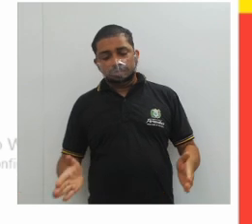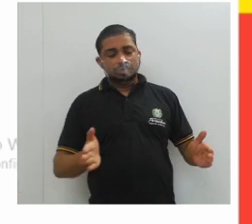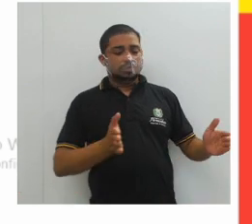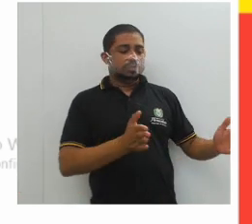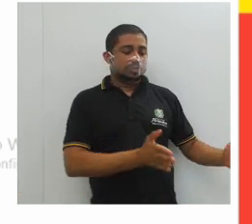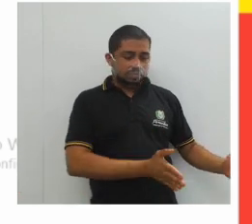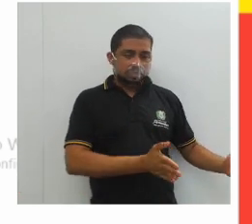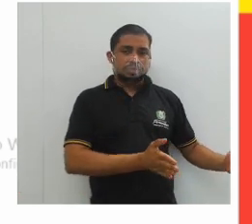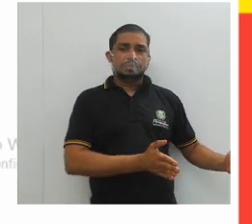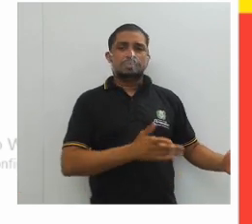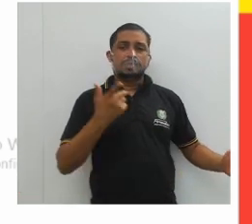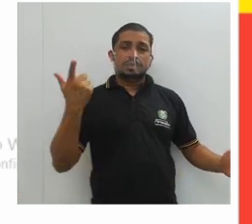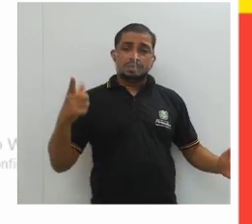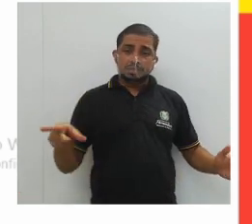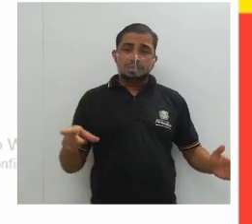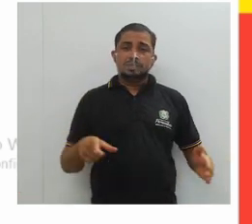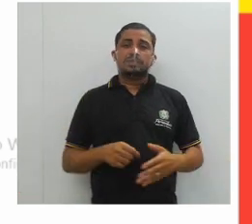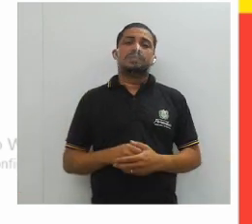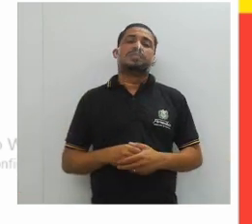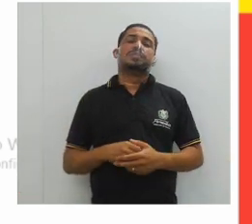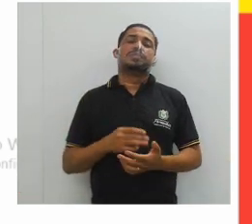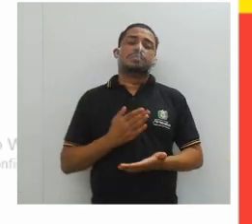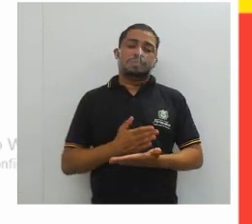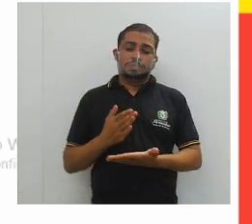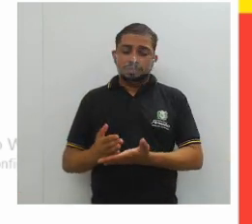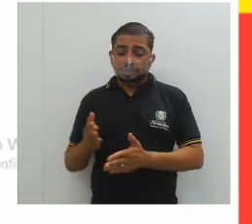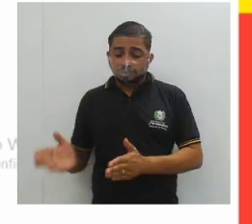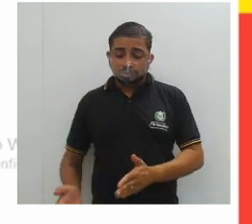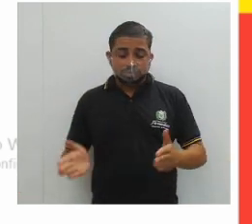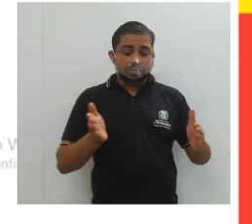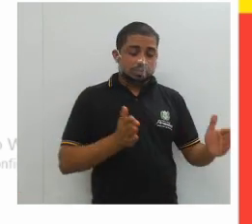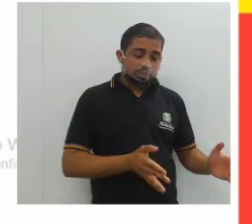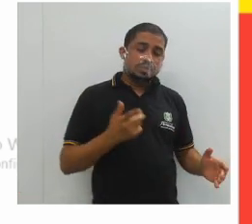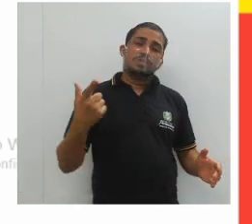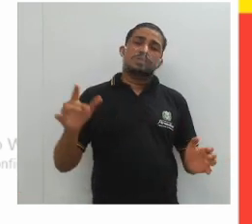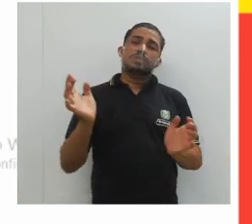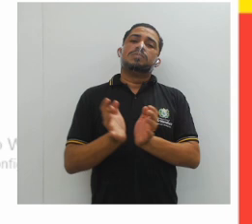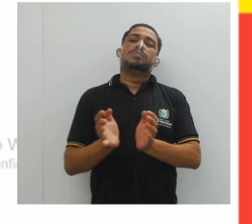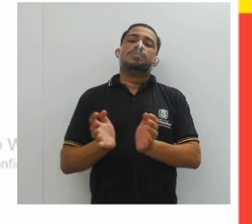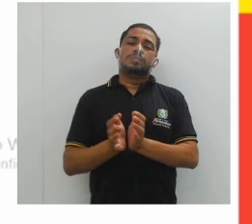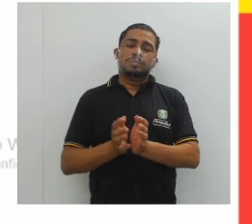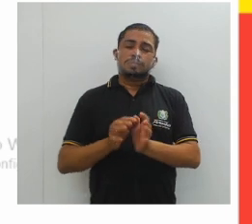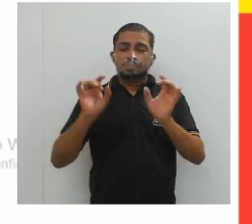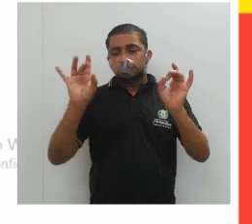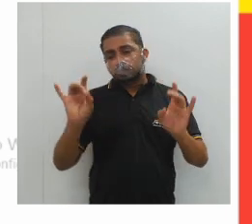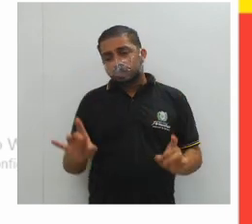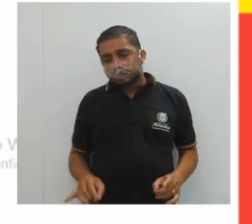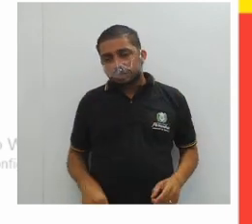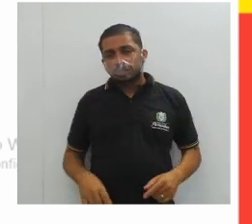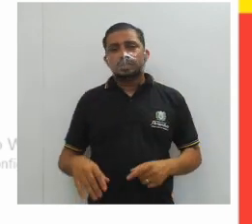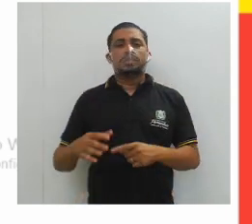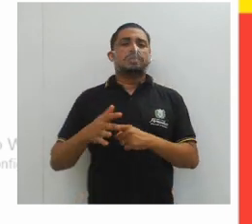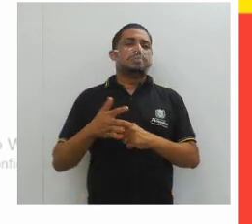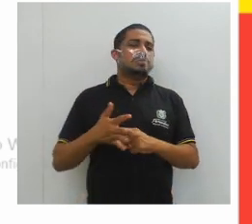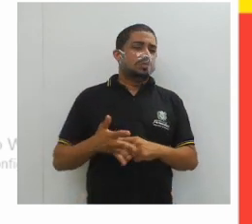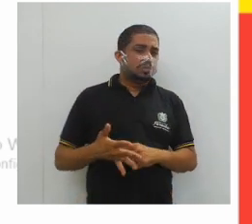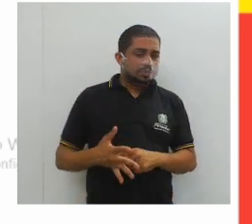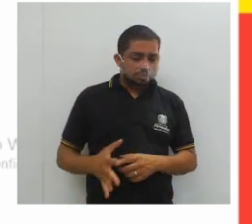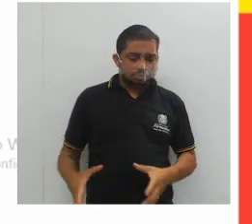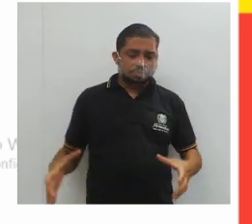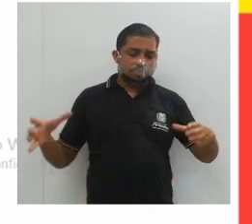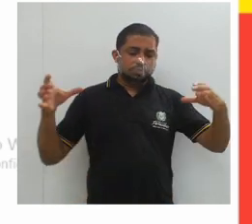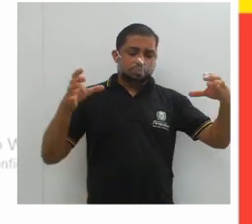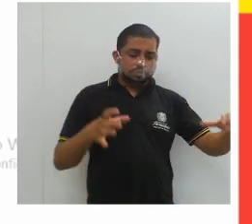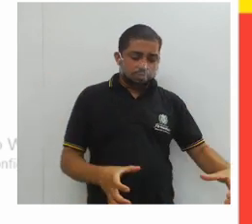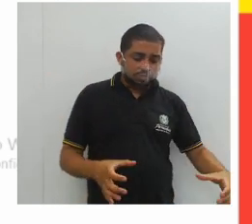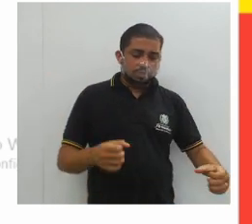no trilho para a próxima estação. E na próxima estação, um grupo de pessoas especializadas em motor coloca o